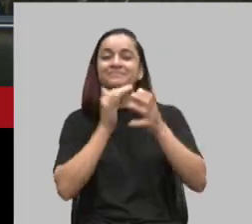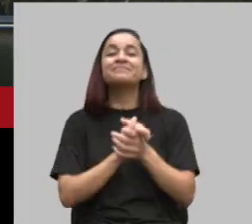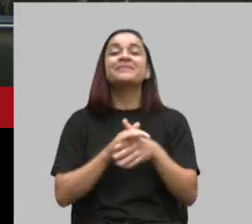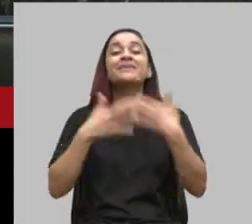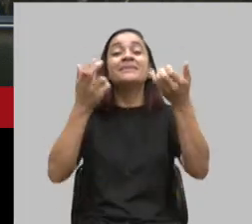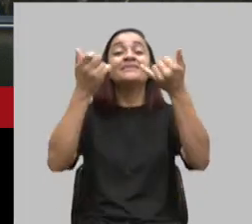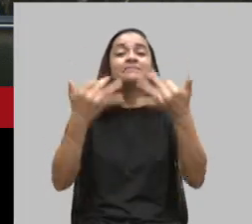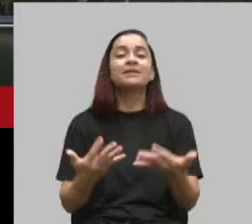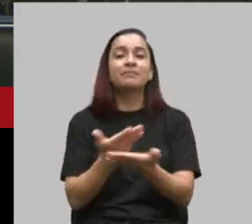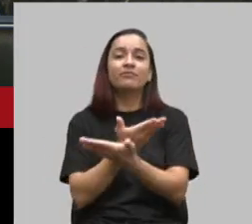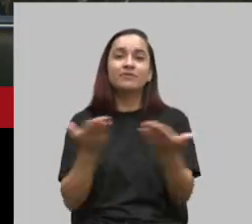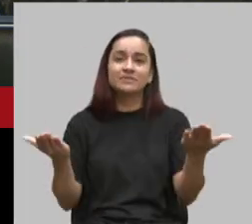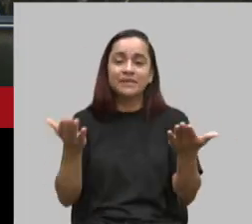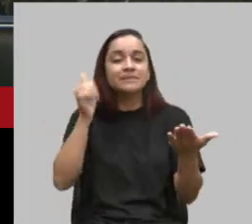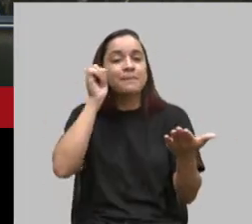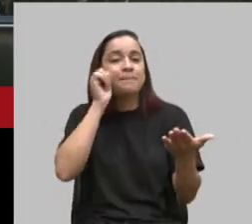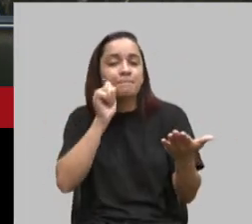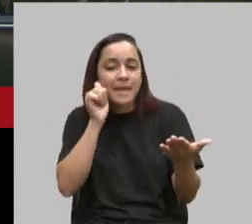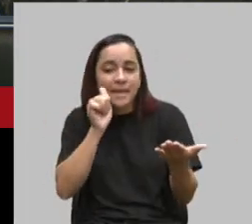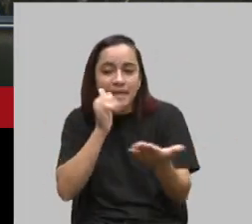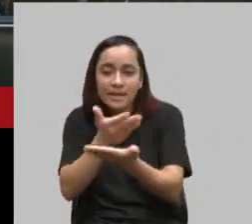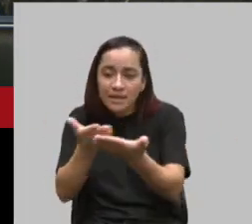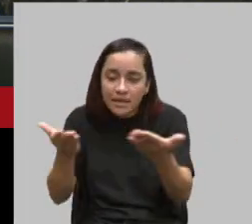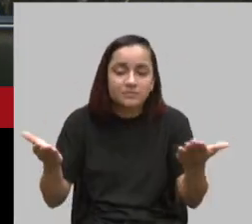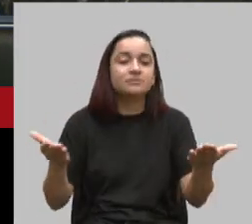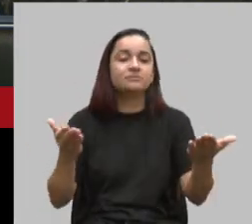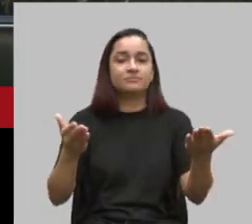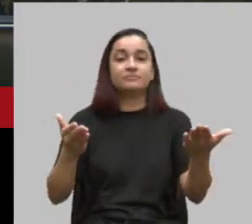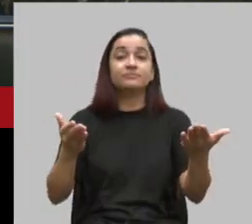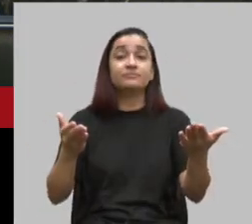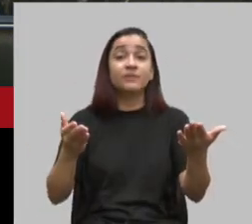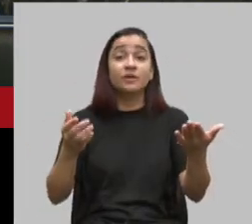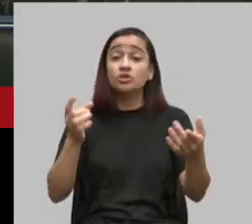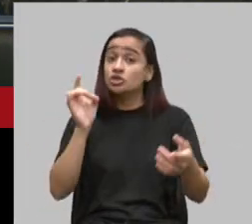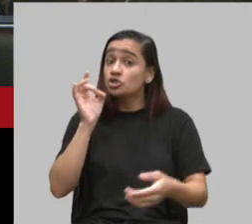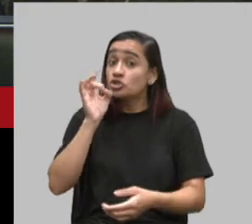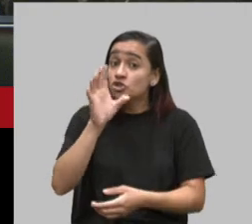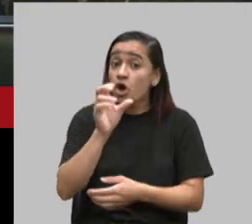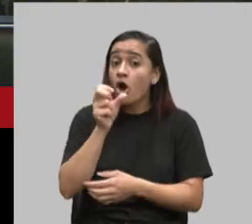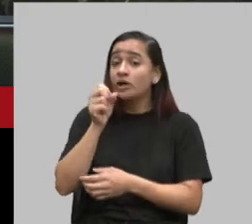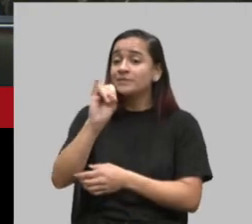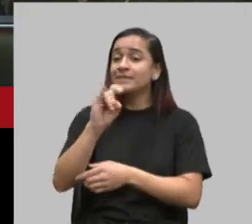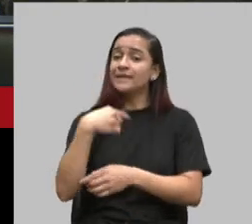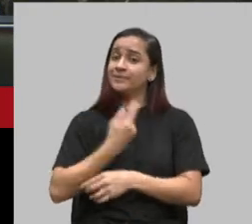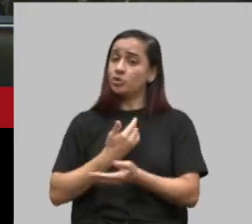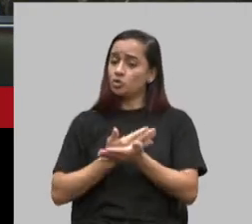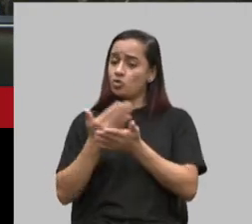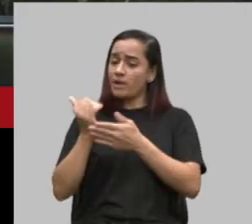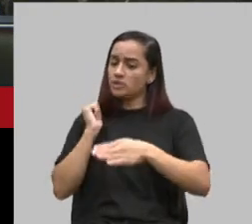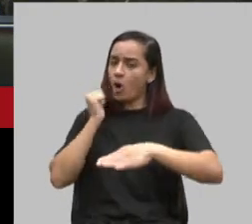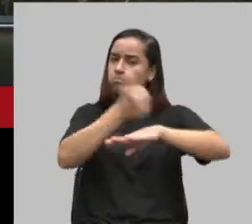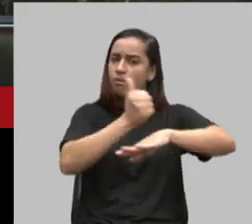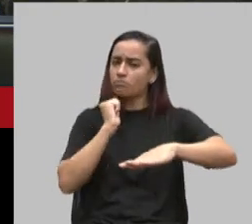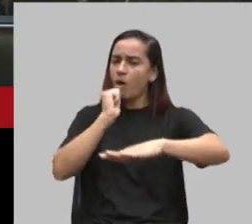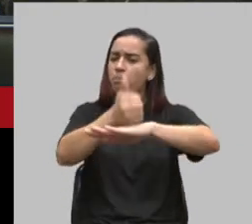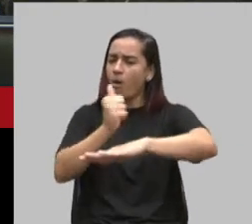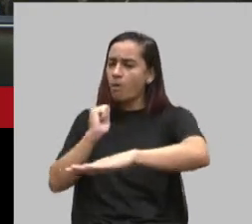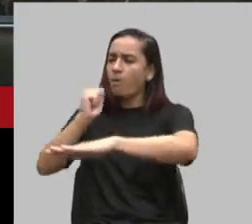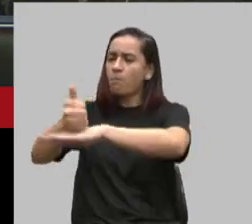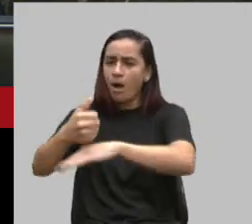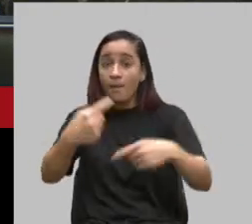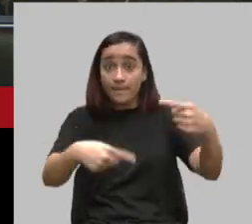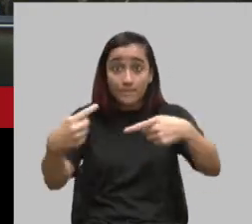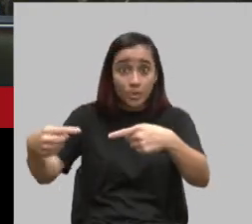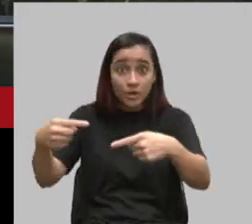vocês meninas mulheres porque só quando NS nós ocuparmos a política mais e mais e mais